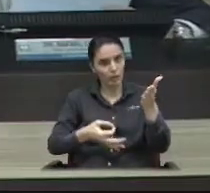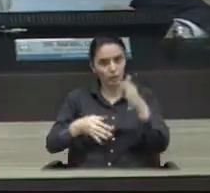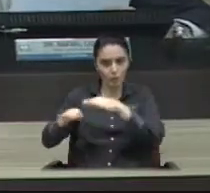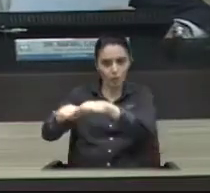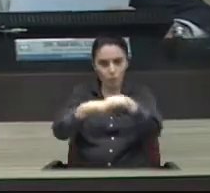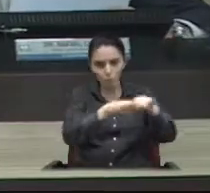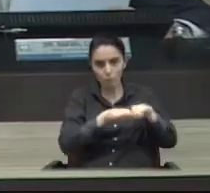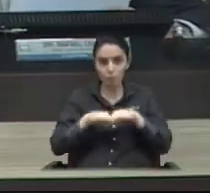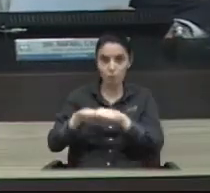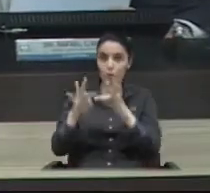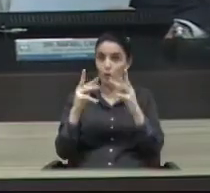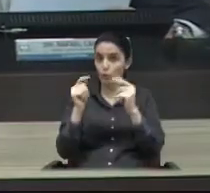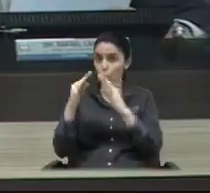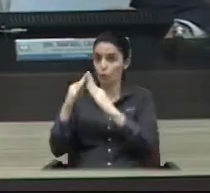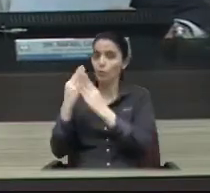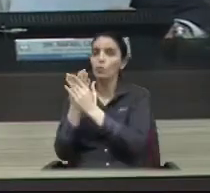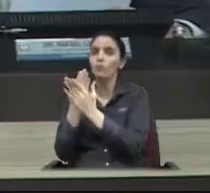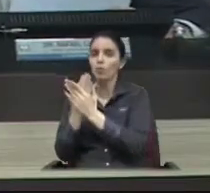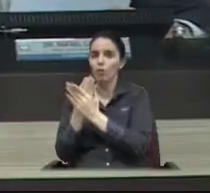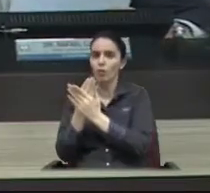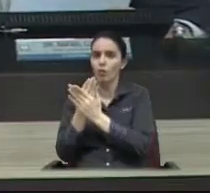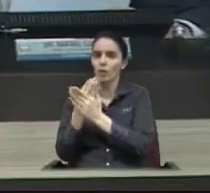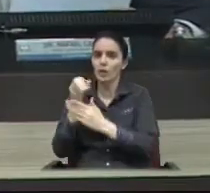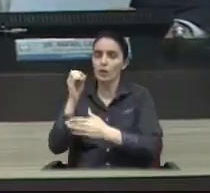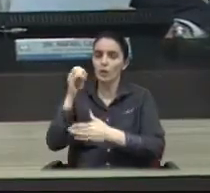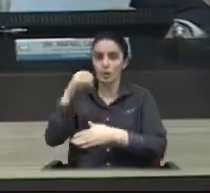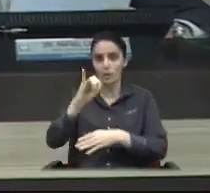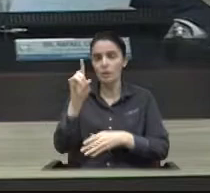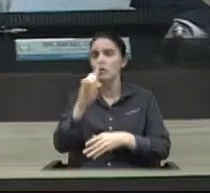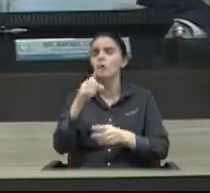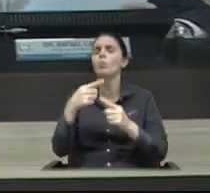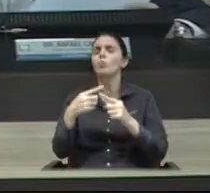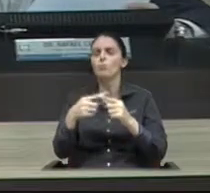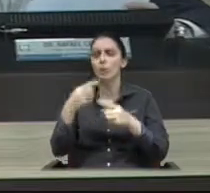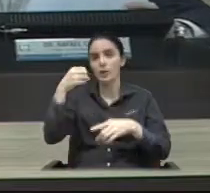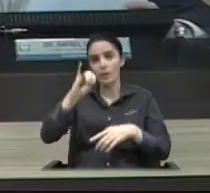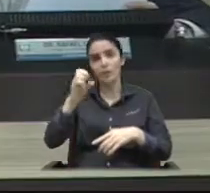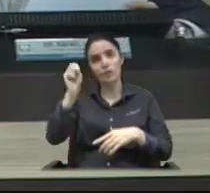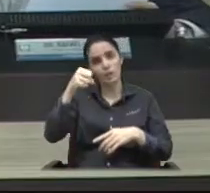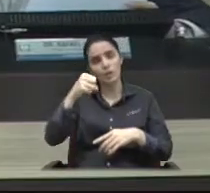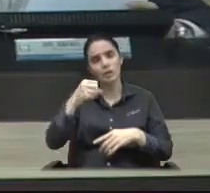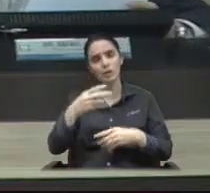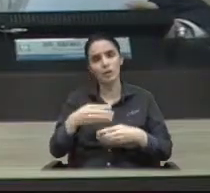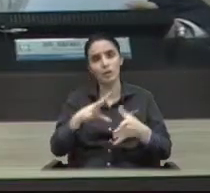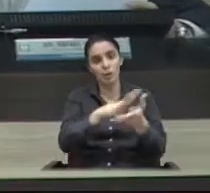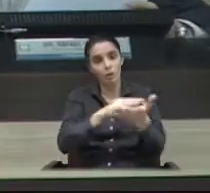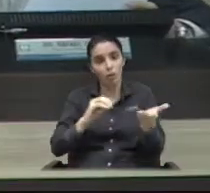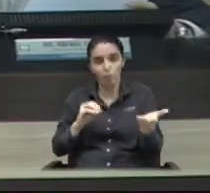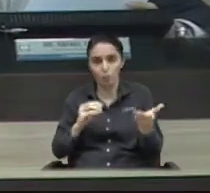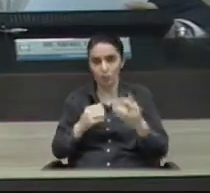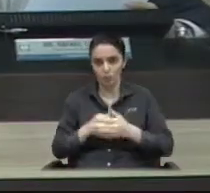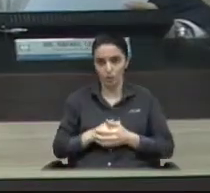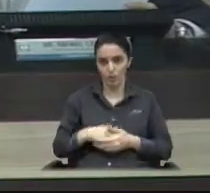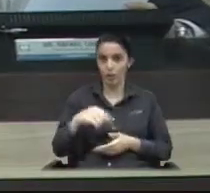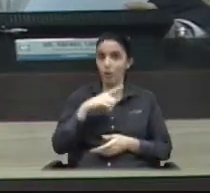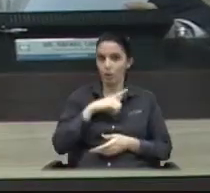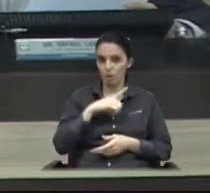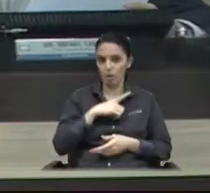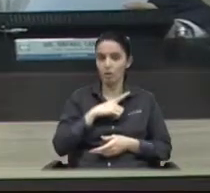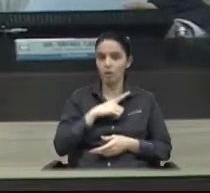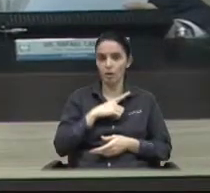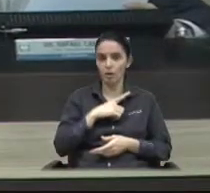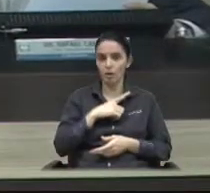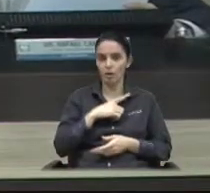se não porque se cinco gentileza enviar cópia a um manual de boas práticas de